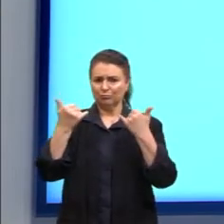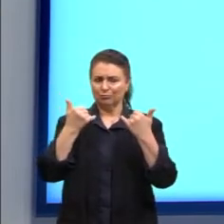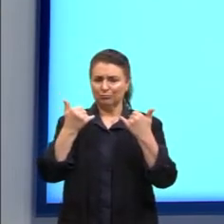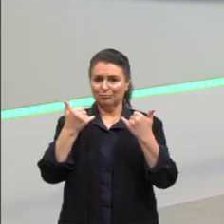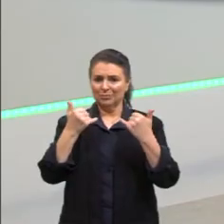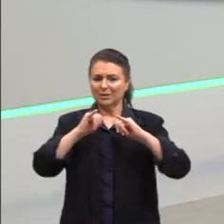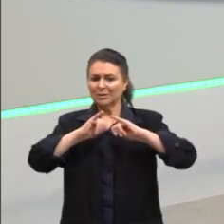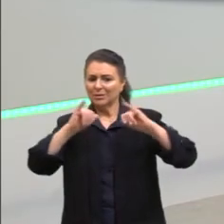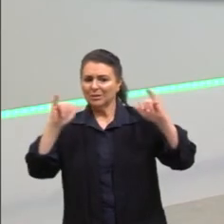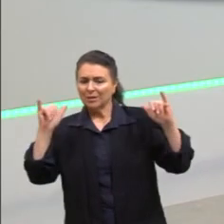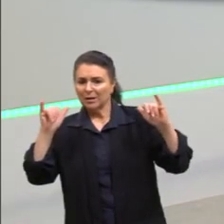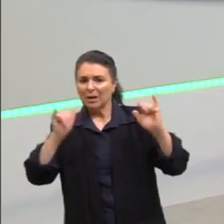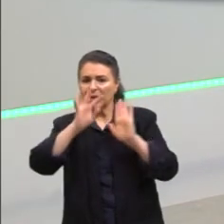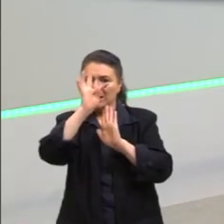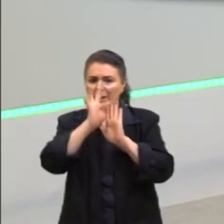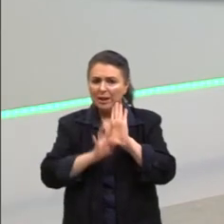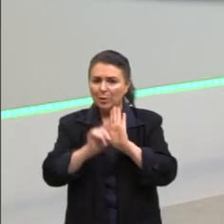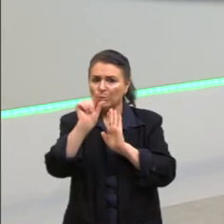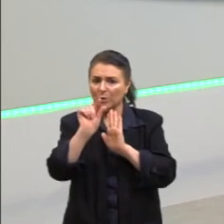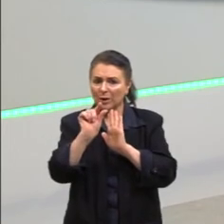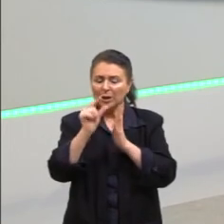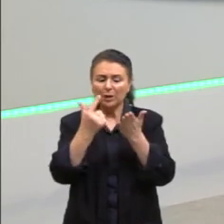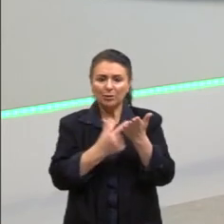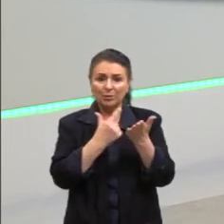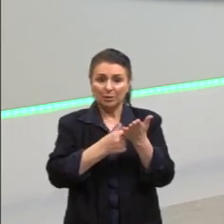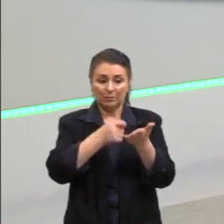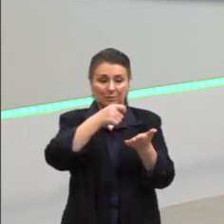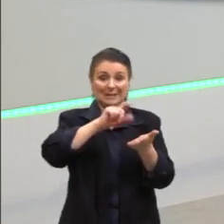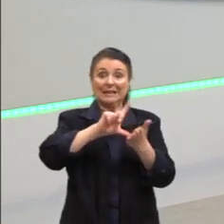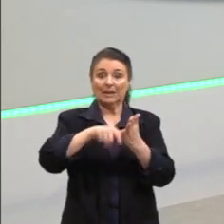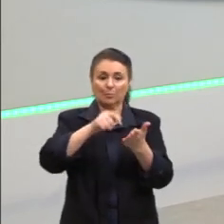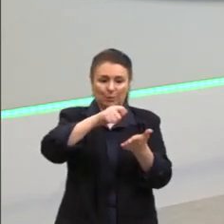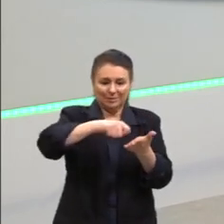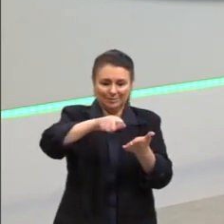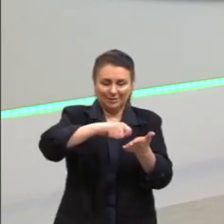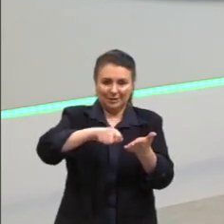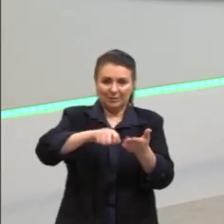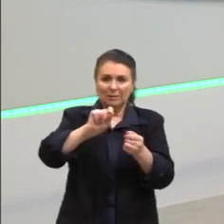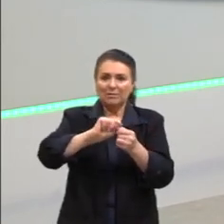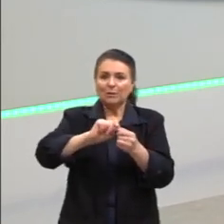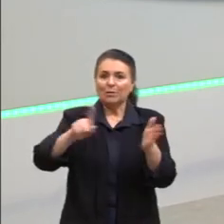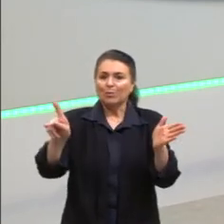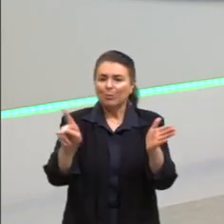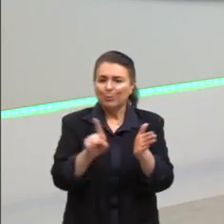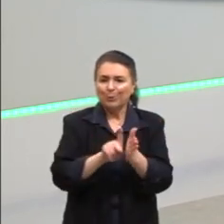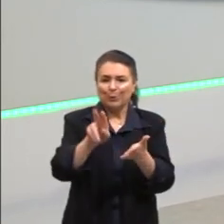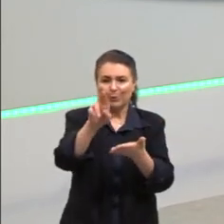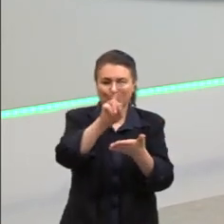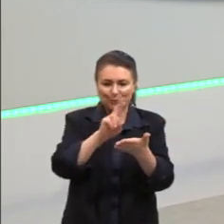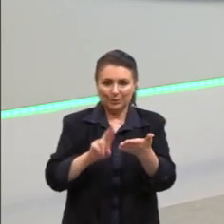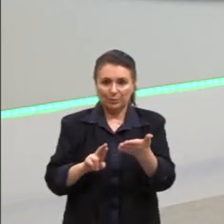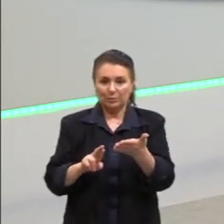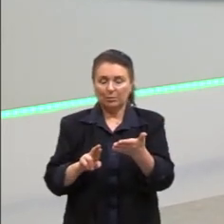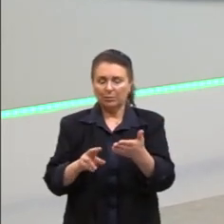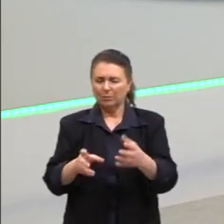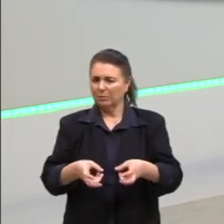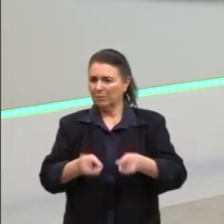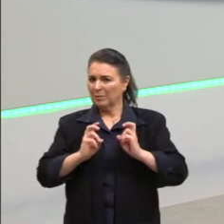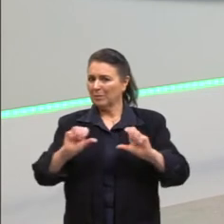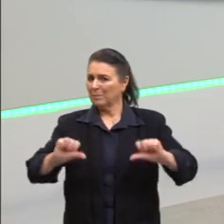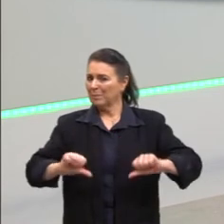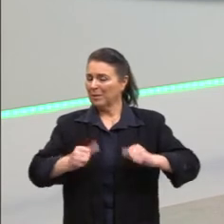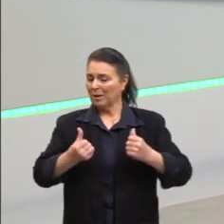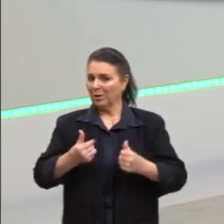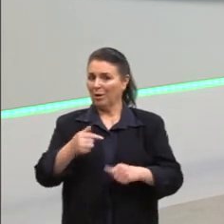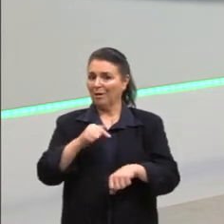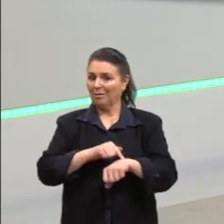um trechinho de um livro e escreve aí, tá? Monta esse relato que vai ser muito melhor para vocês na hora de